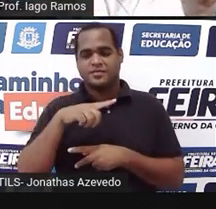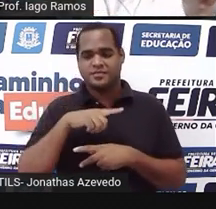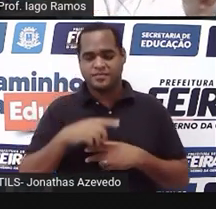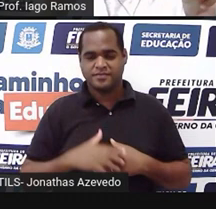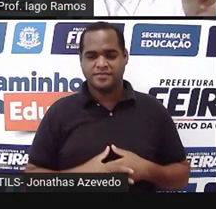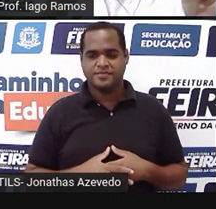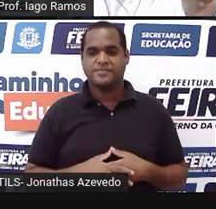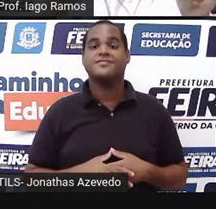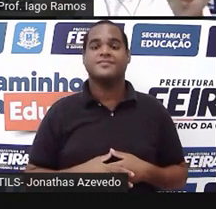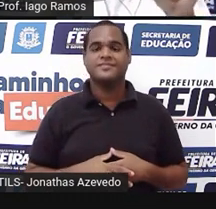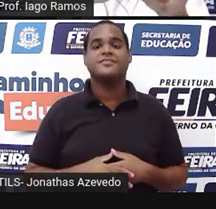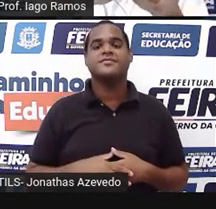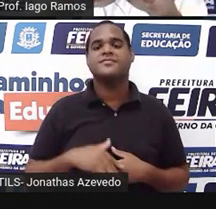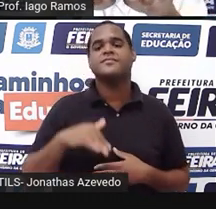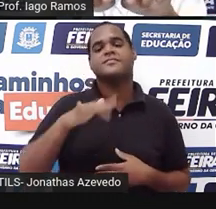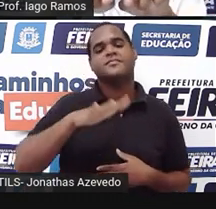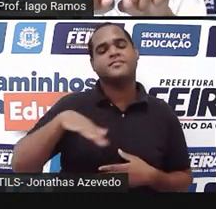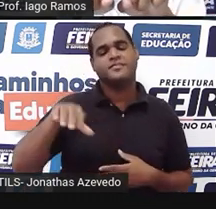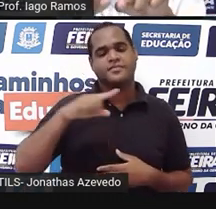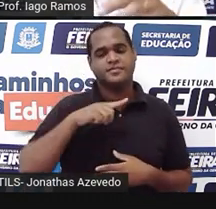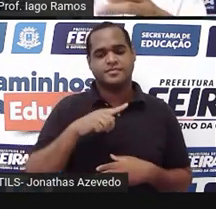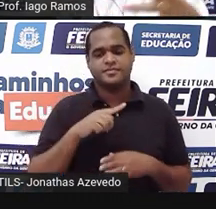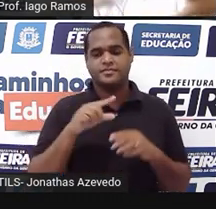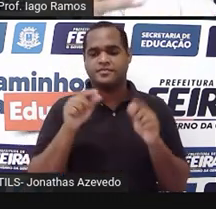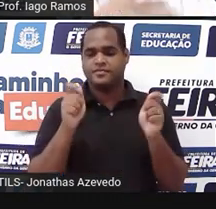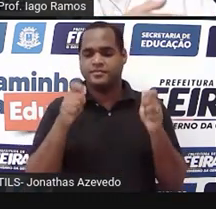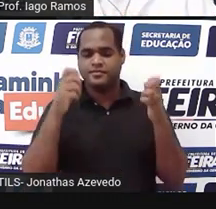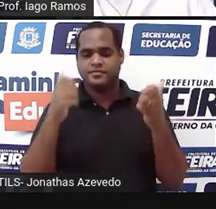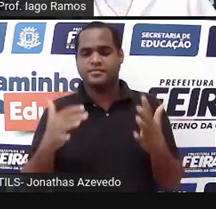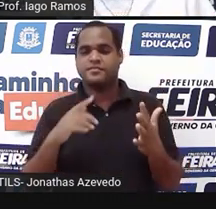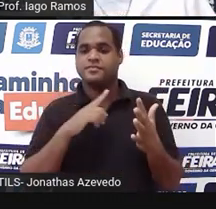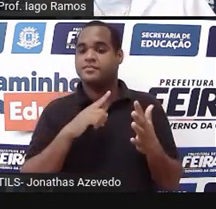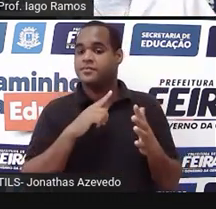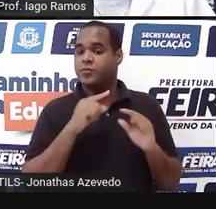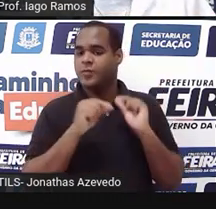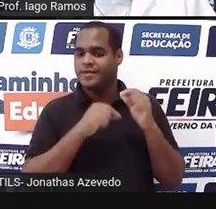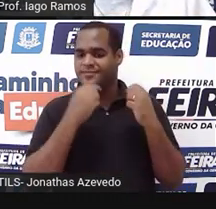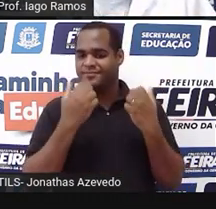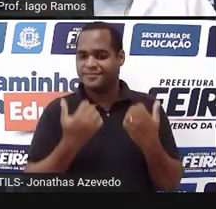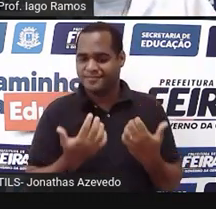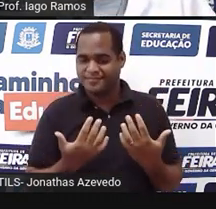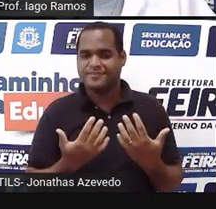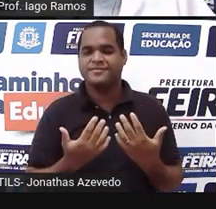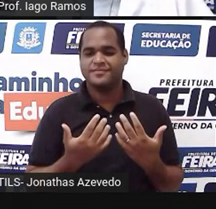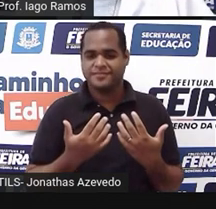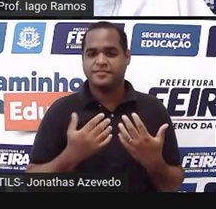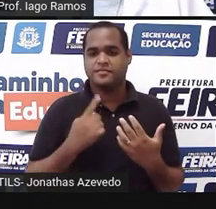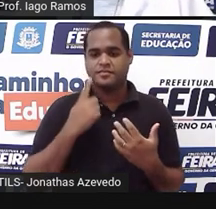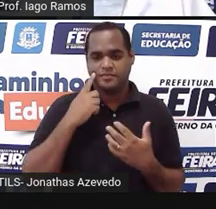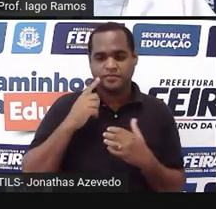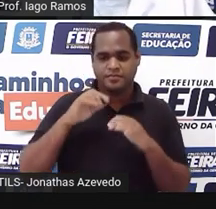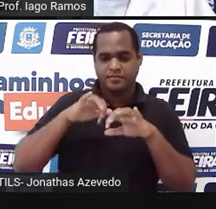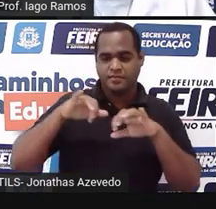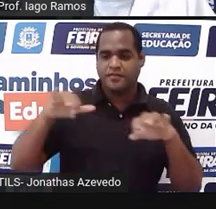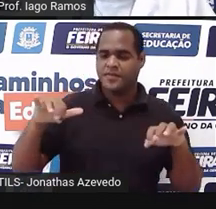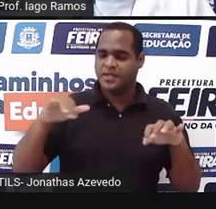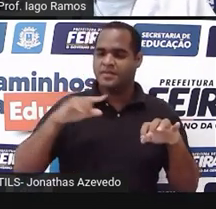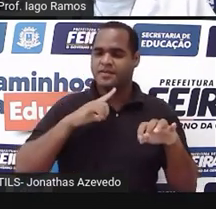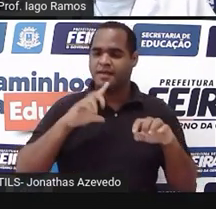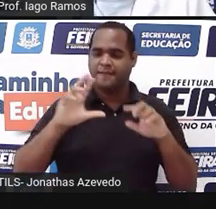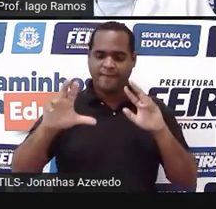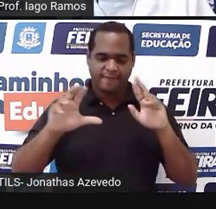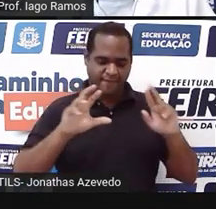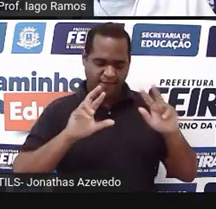separei esses triângulos e junto esses triângulos de novo volta a ser outra prédio e separados ficam assim